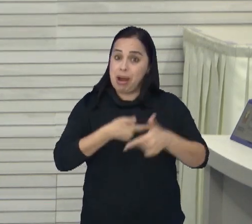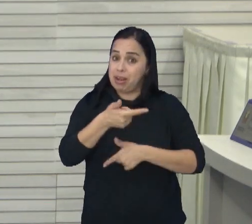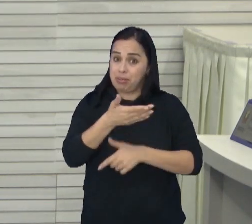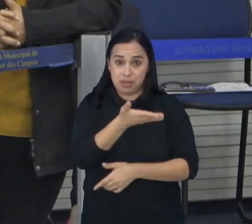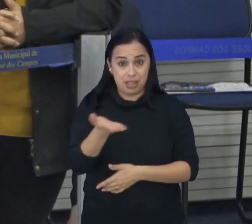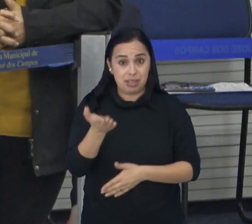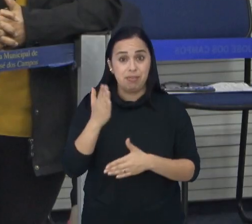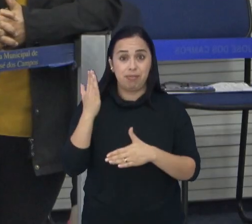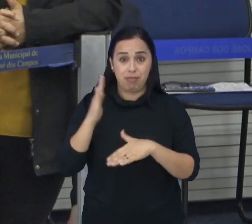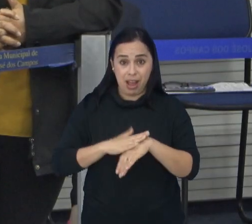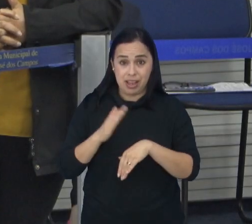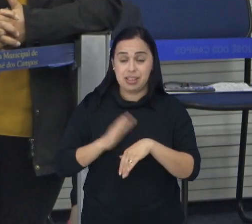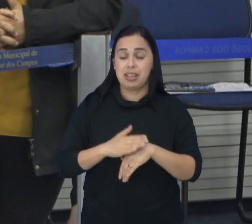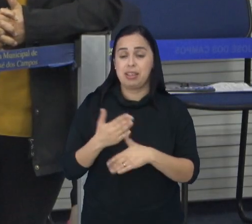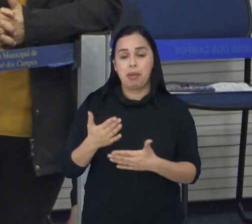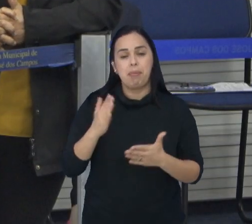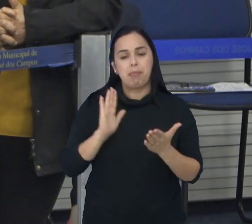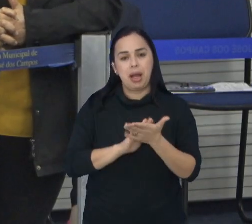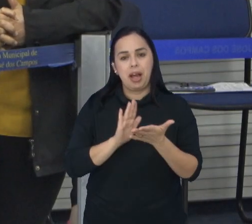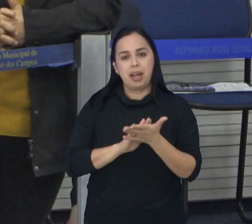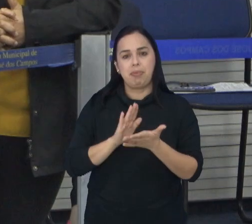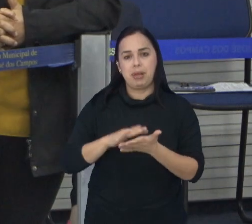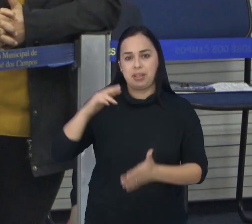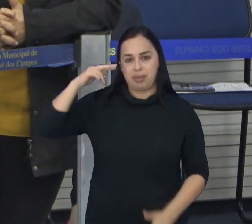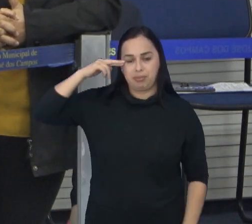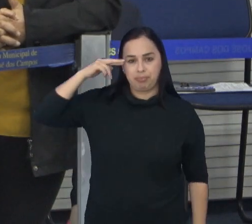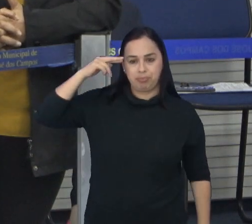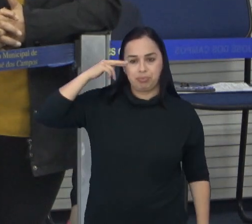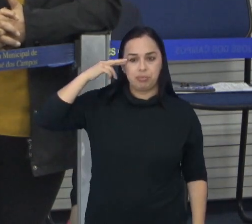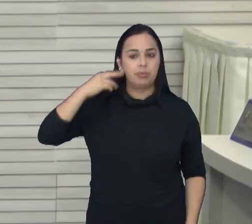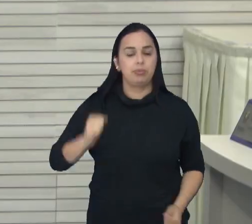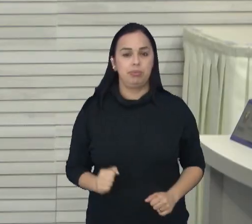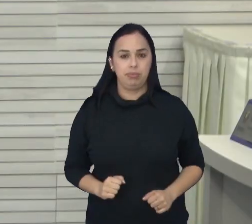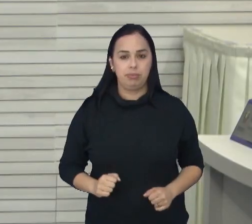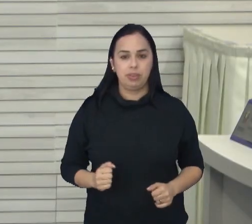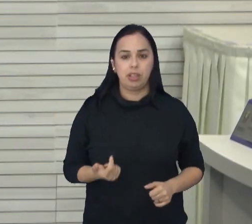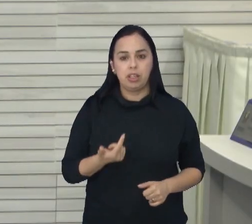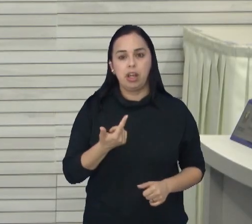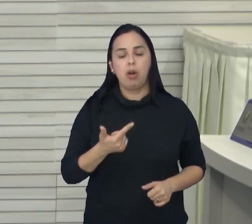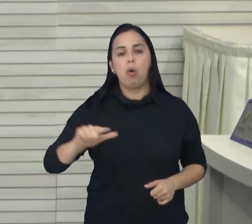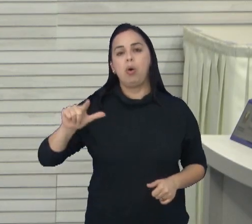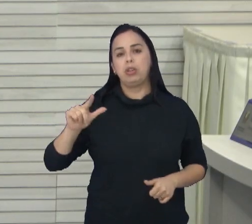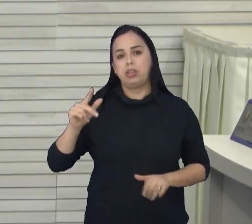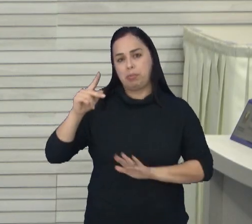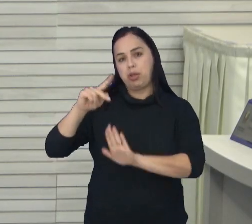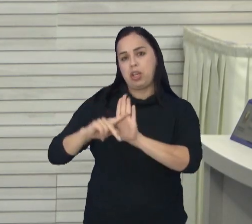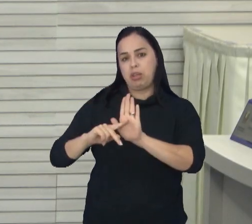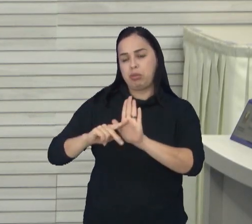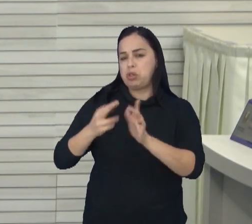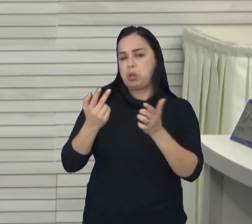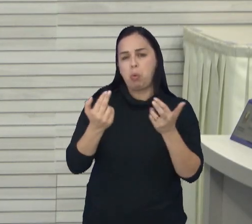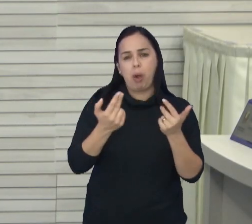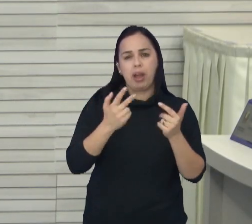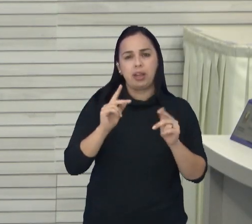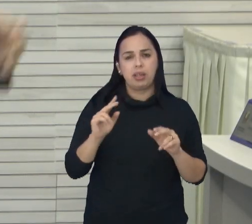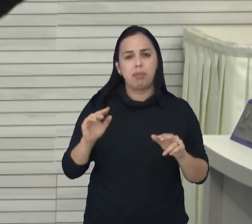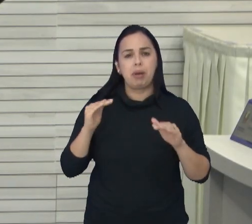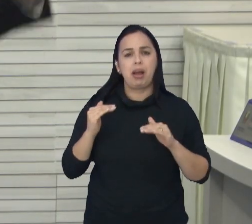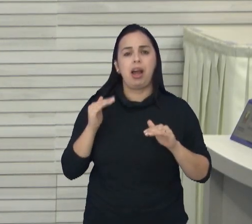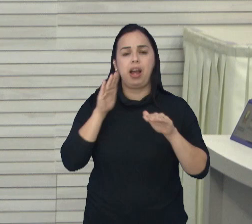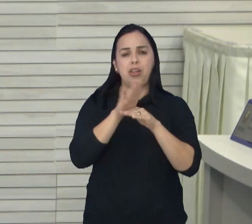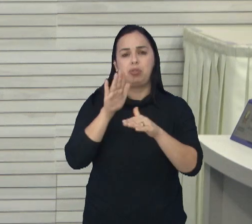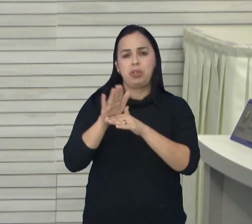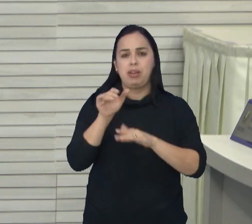fazem. Parabéns novamente, meu companheiro de partido, Rogério da Cacém, e que venham outros projetos semelhantes para que a gente possa fortalecer o social e